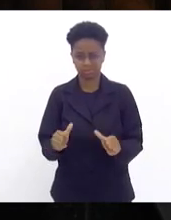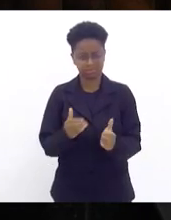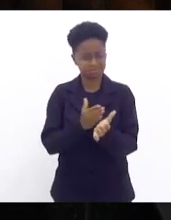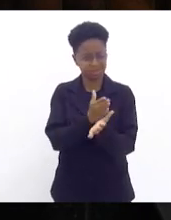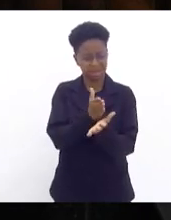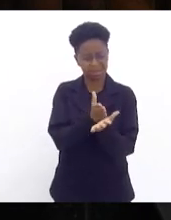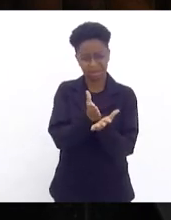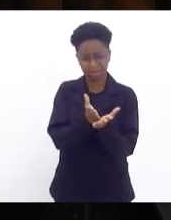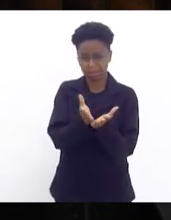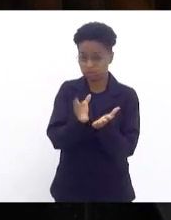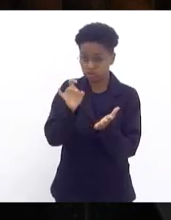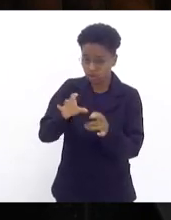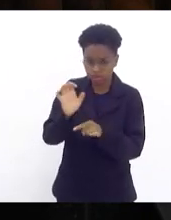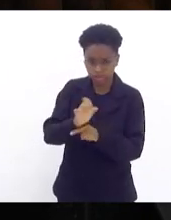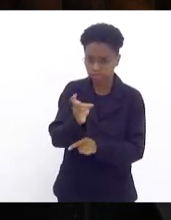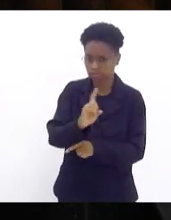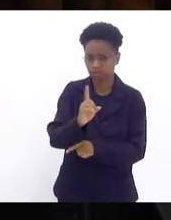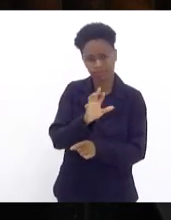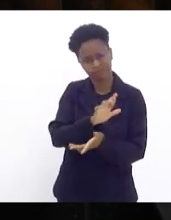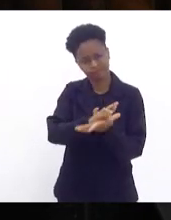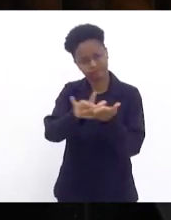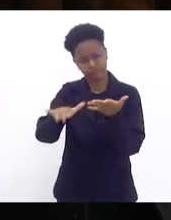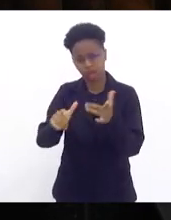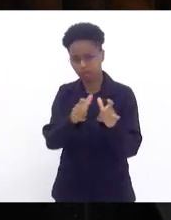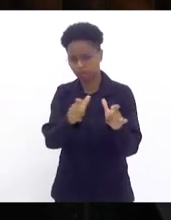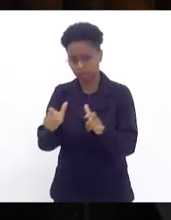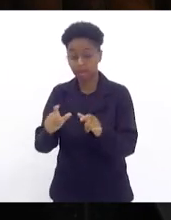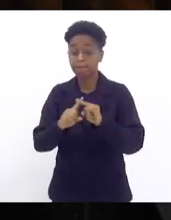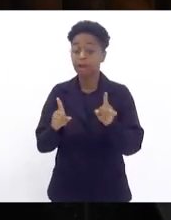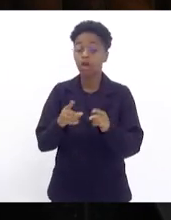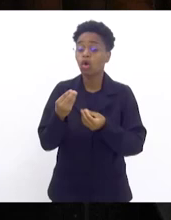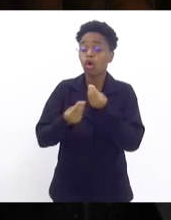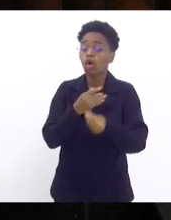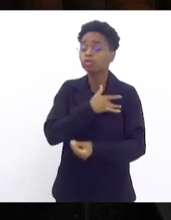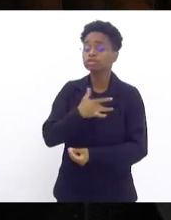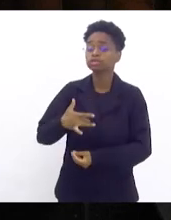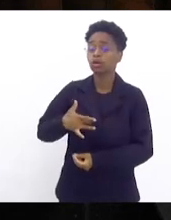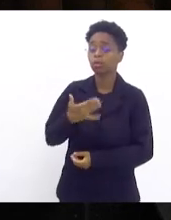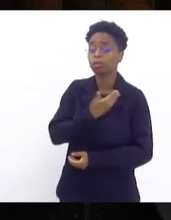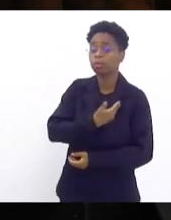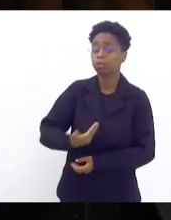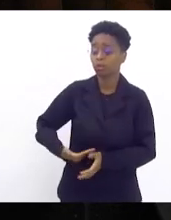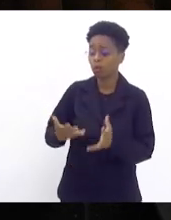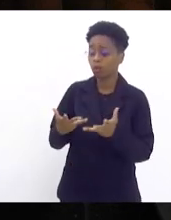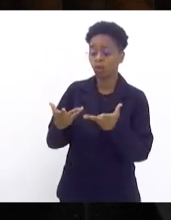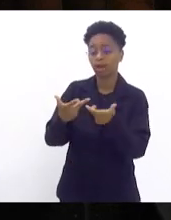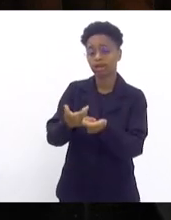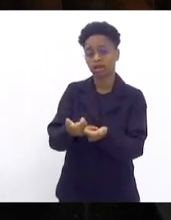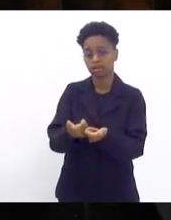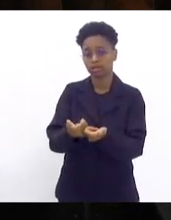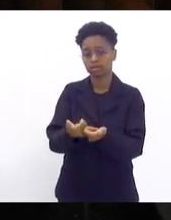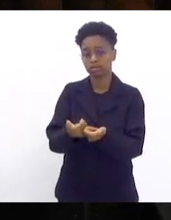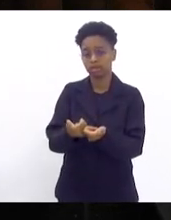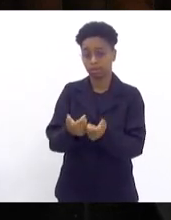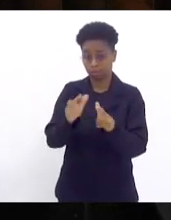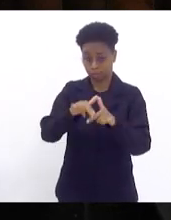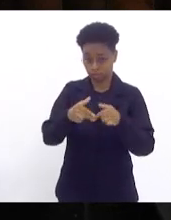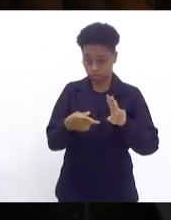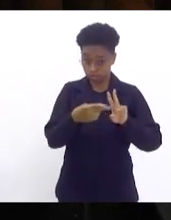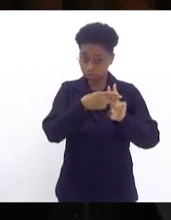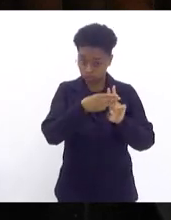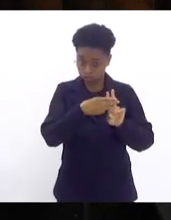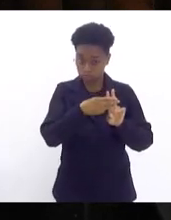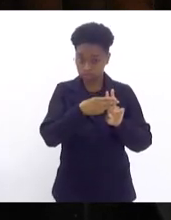não só no estado mas para ter saúde pública de qualidade via SUS serviço